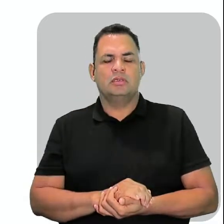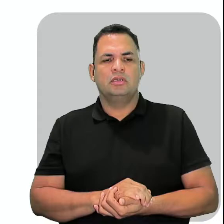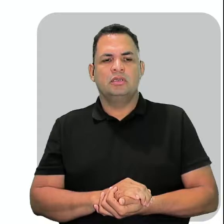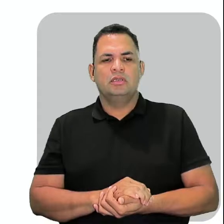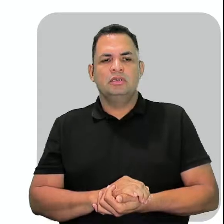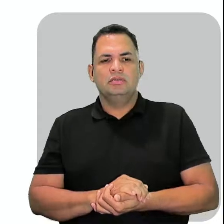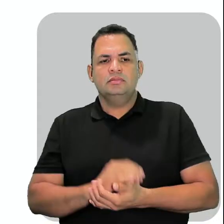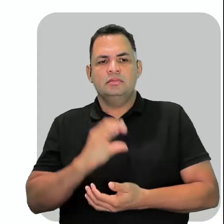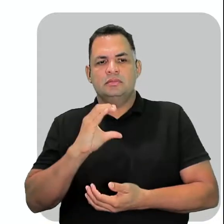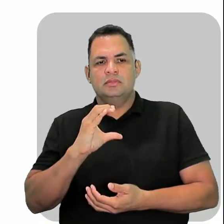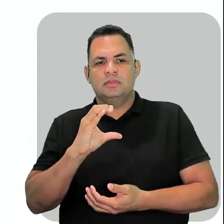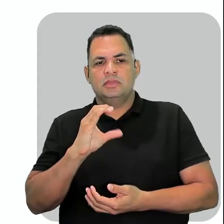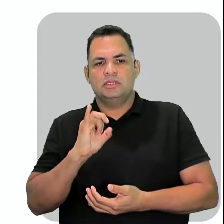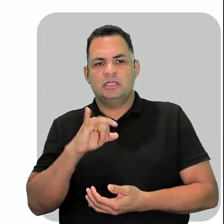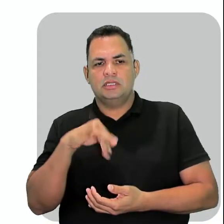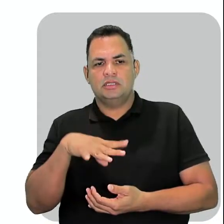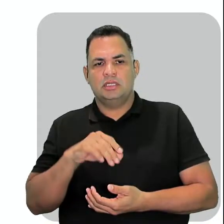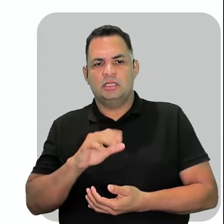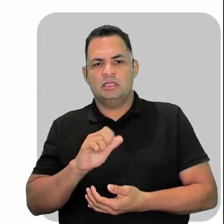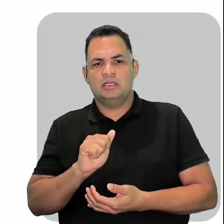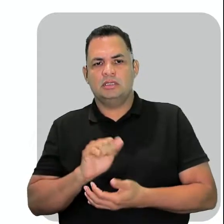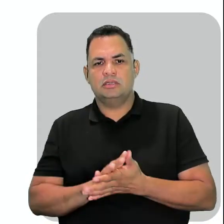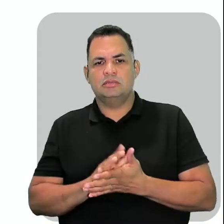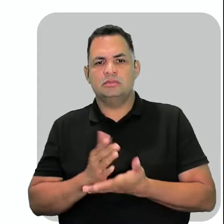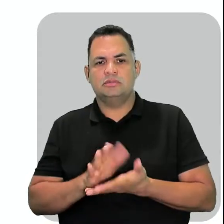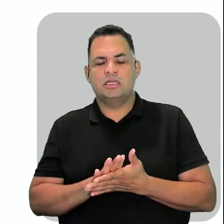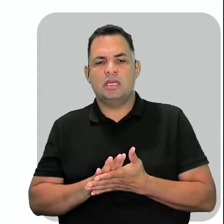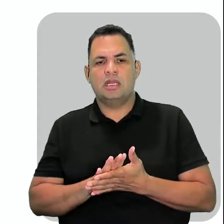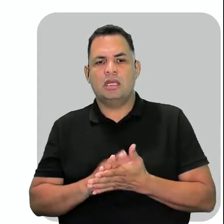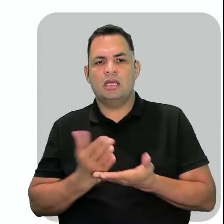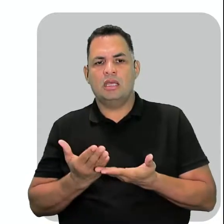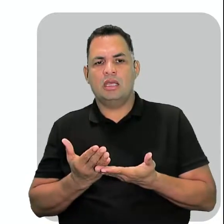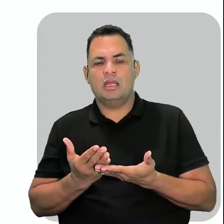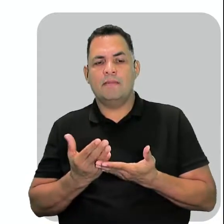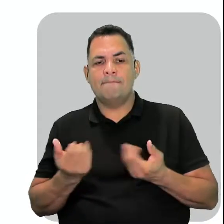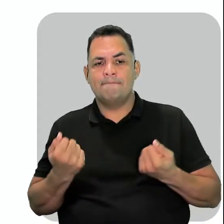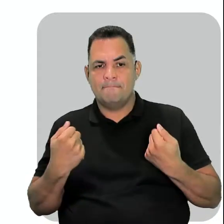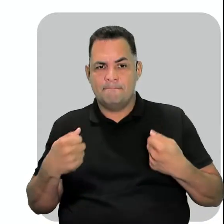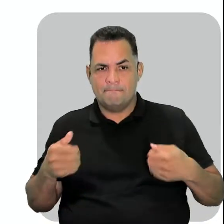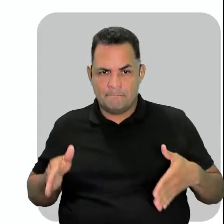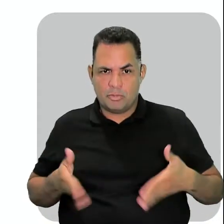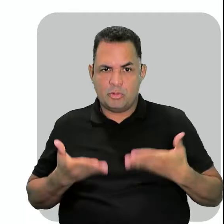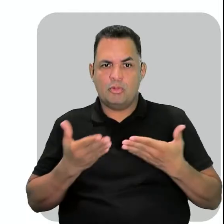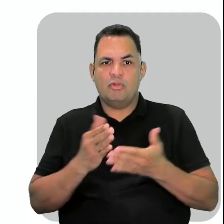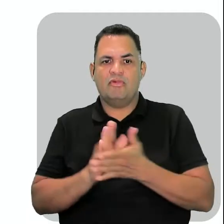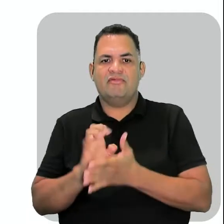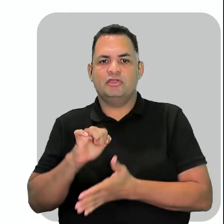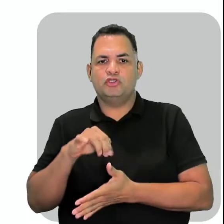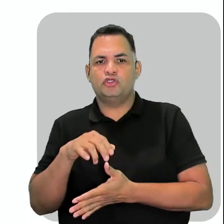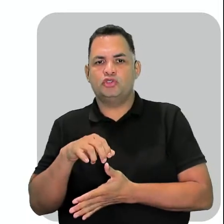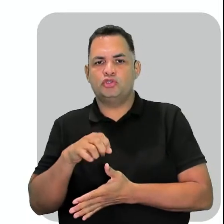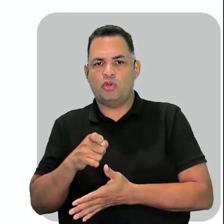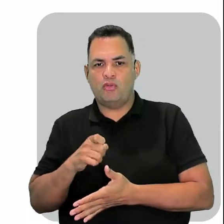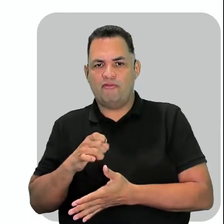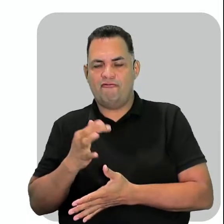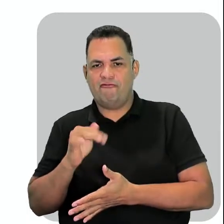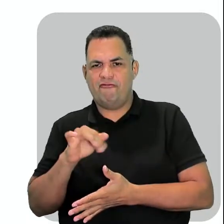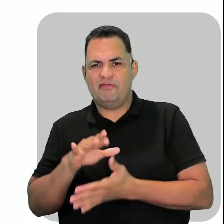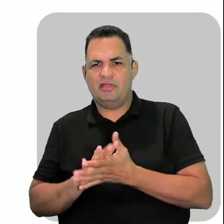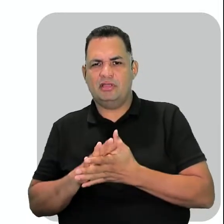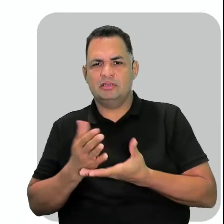A cisteína. A cisteína ela fornece enxofre às células. Ela atua